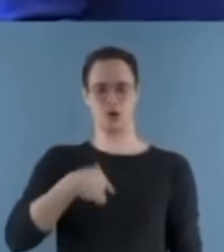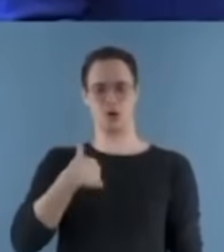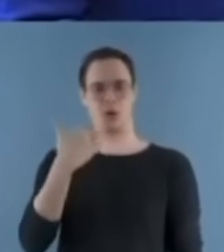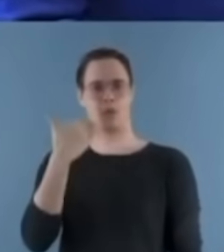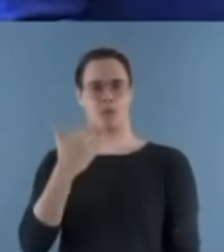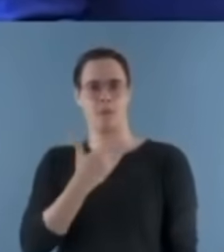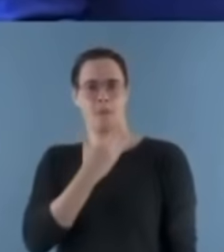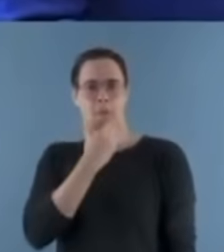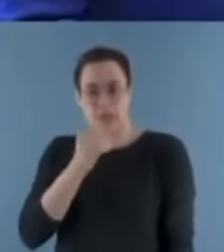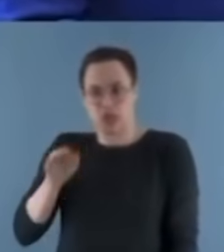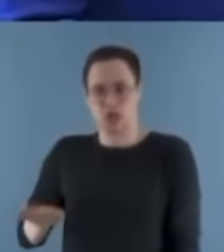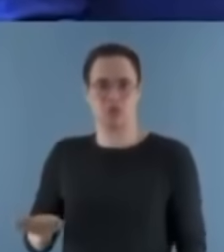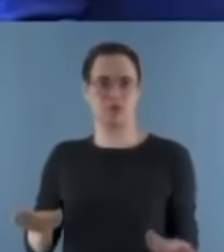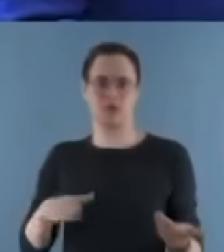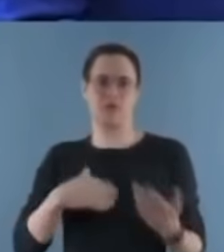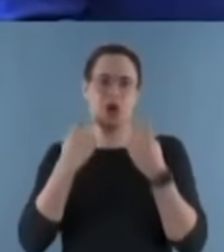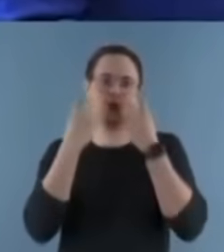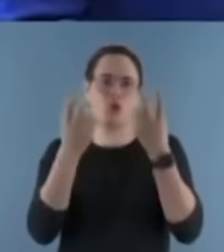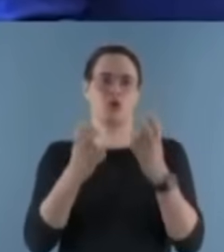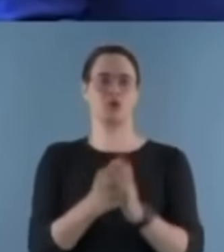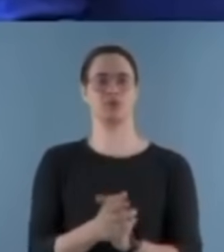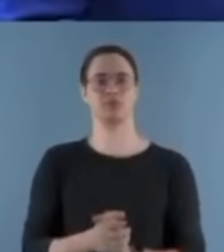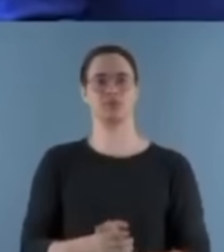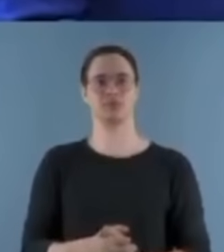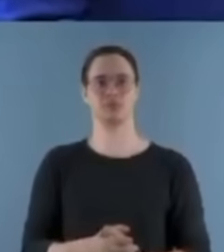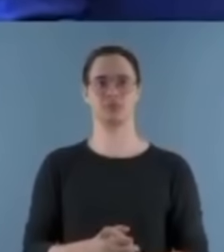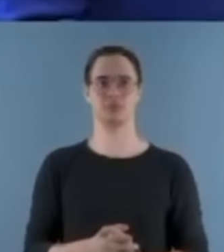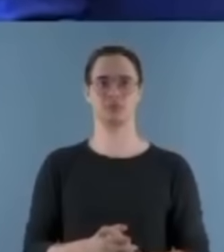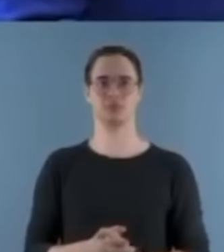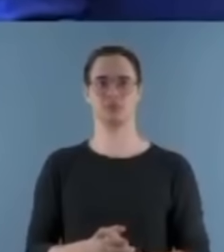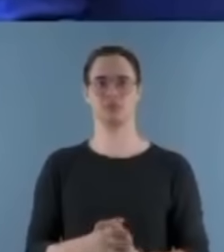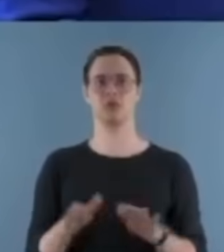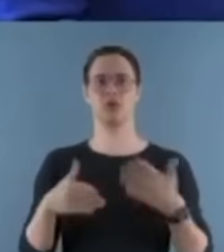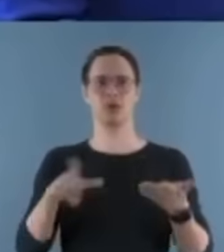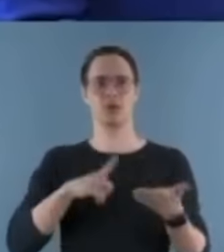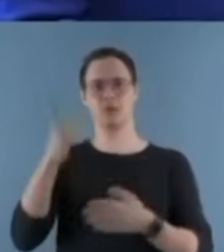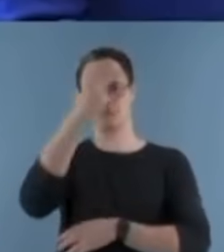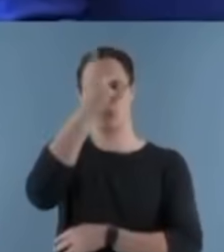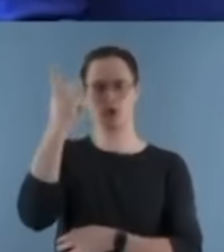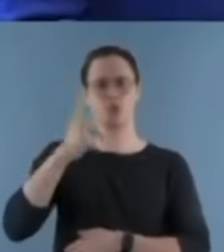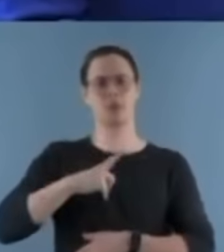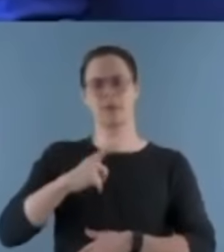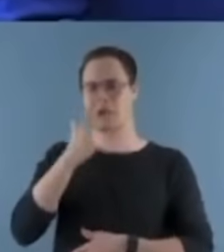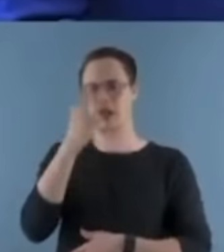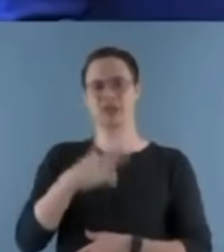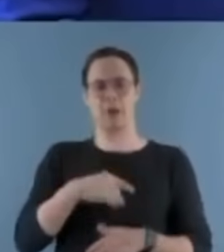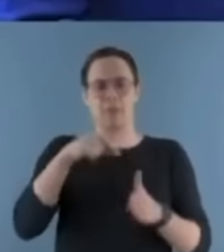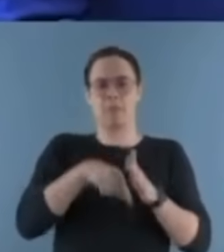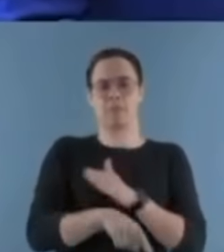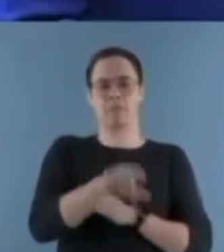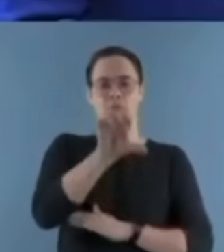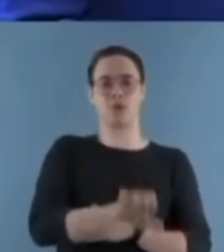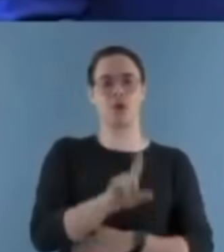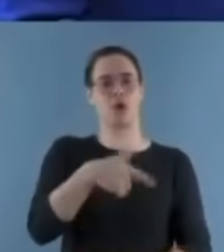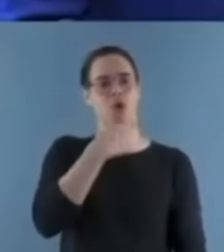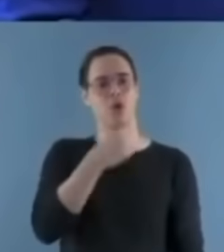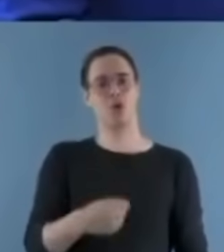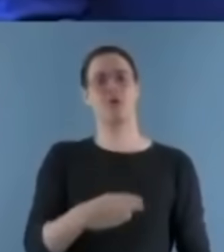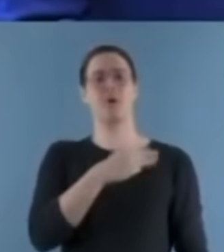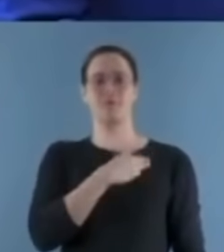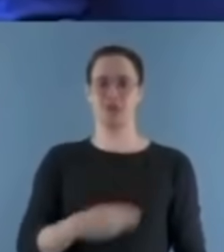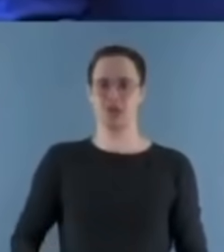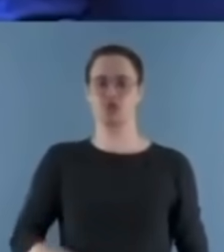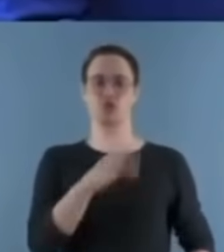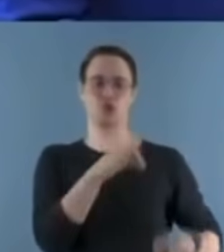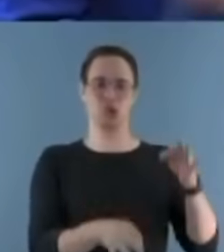vergonhoso. Agora, existem pessoas que estão mais no fundo do buraco do que o senhor, que é o senhor ministro da Justiça, porque